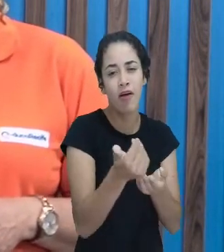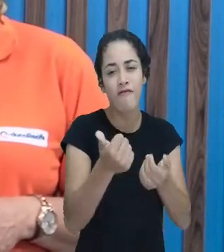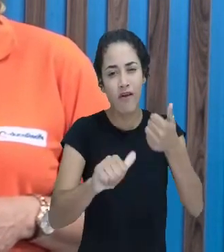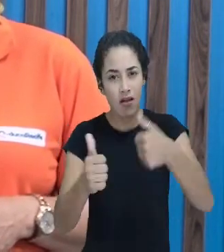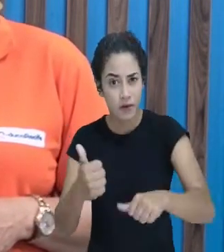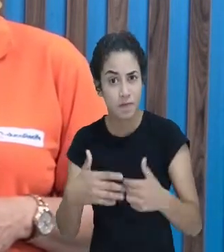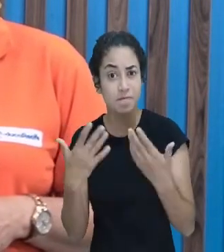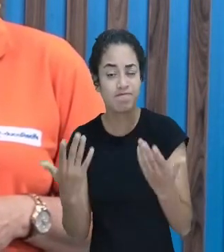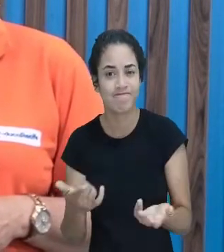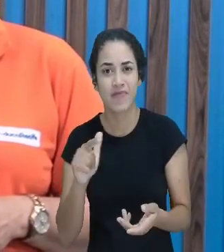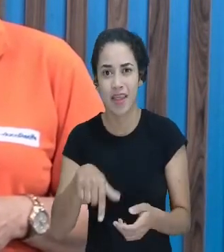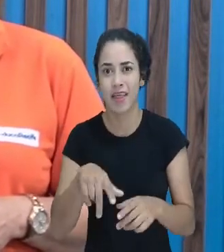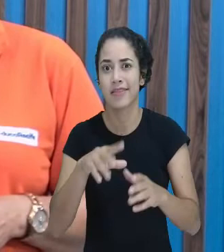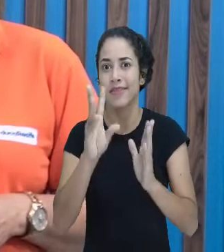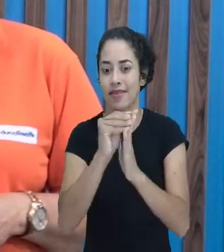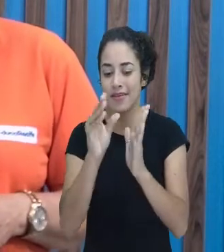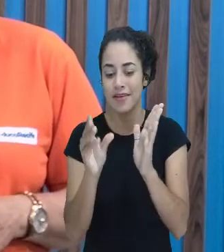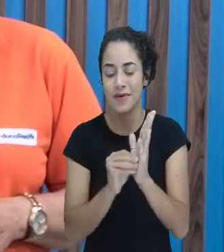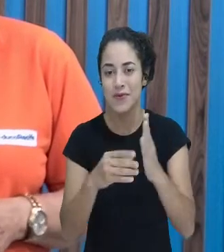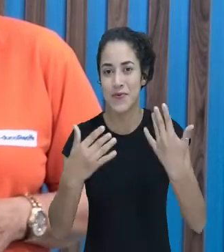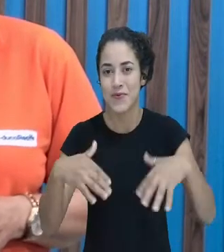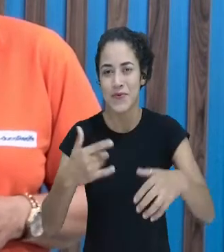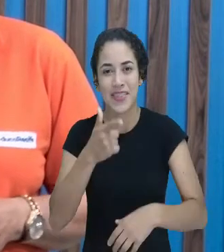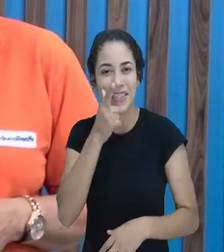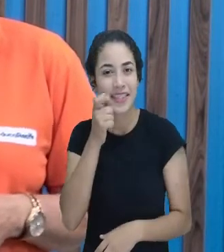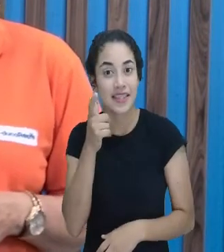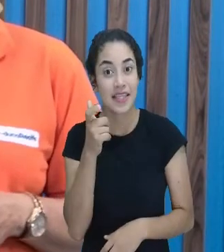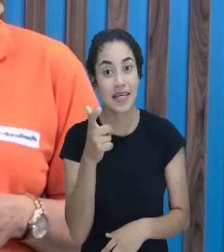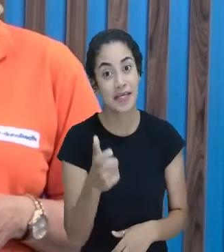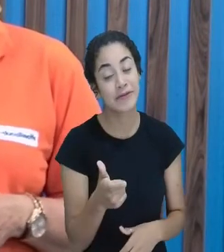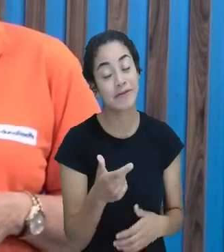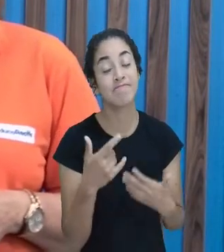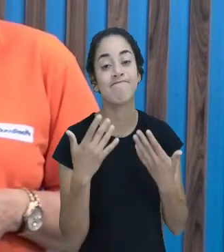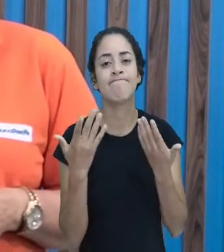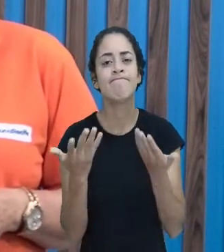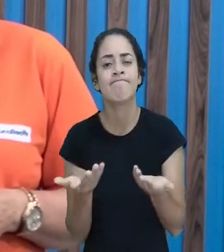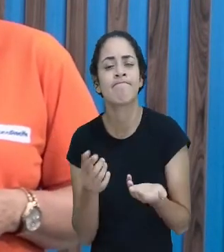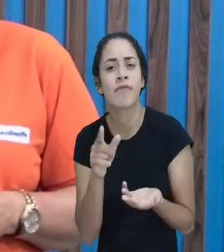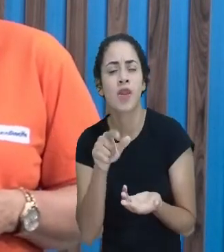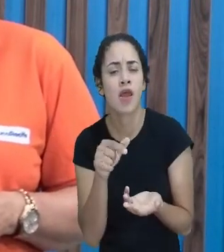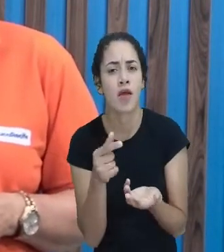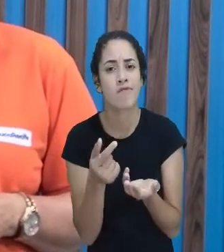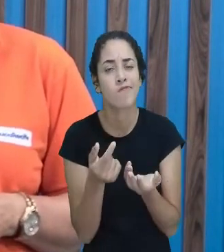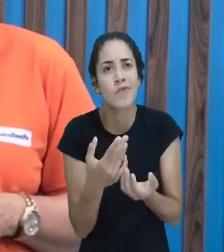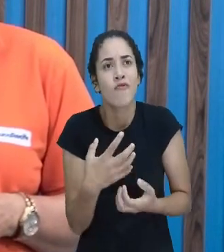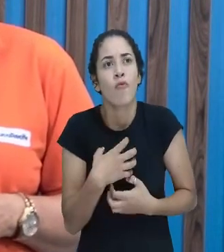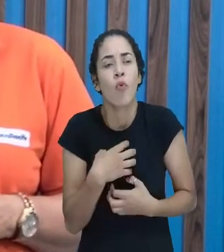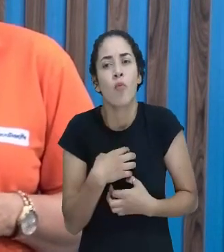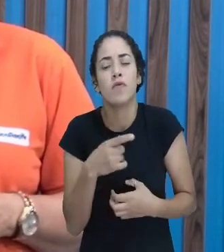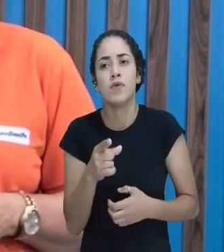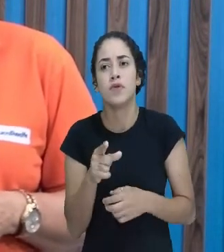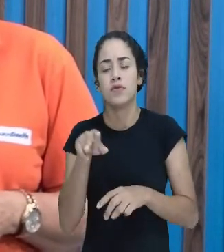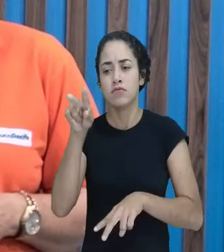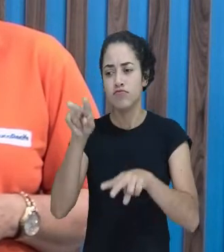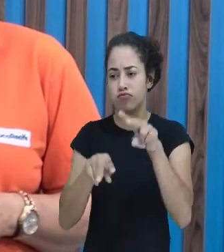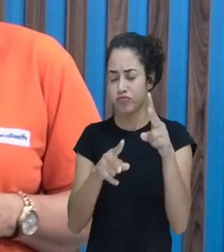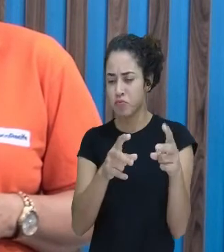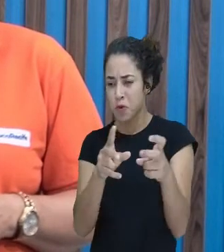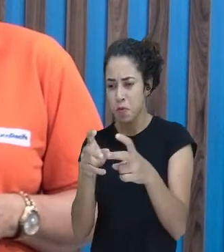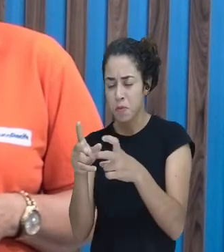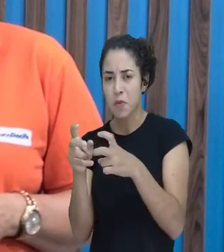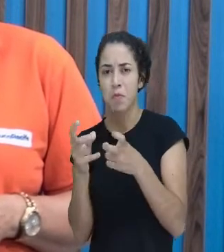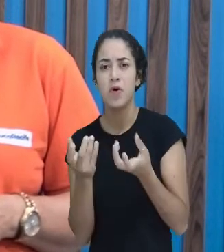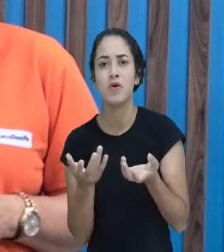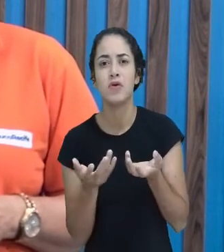assunto bem interessante, que eu trouxe uma forma interessantíssima de vocês verem o